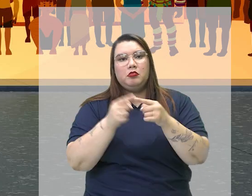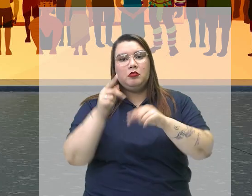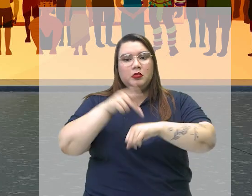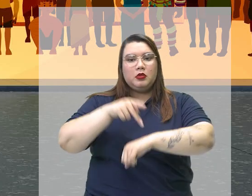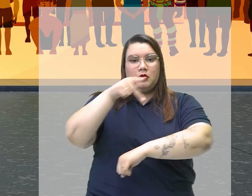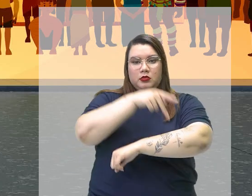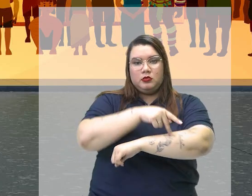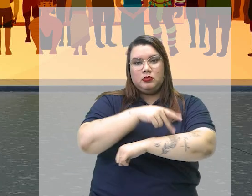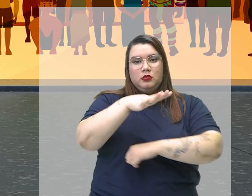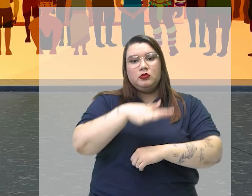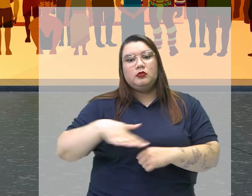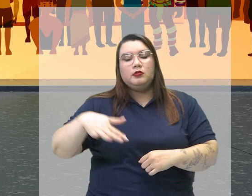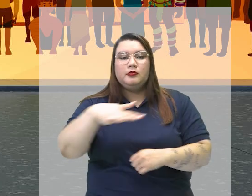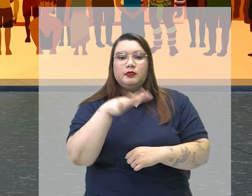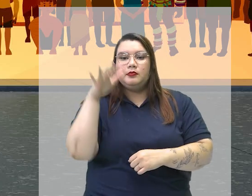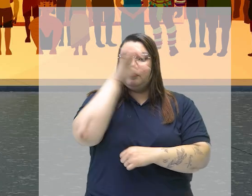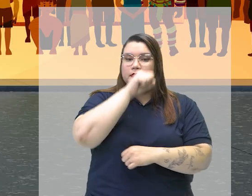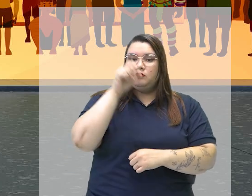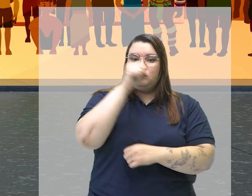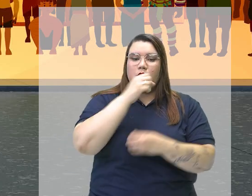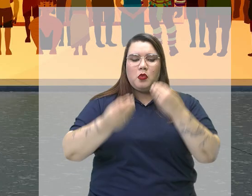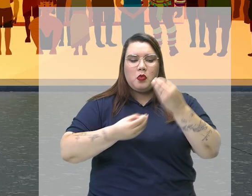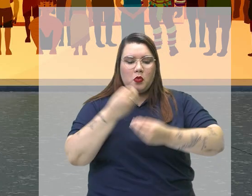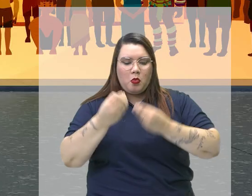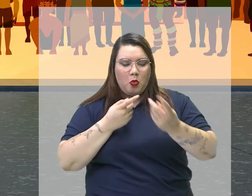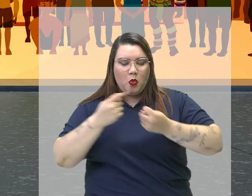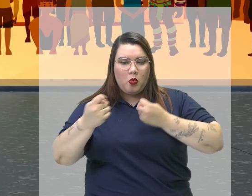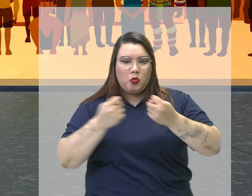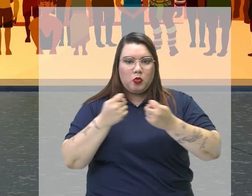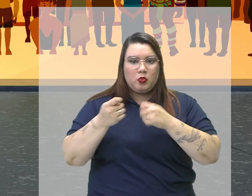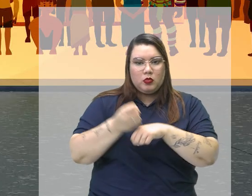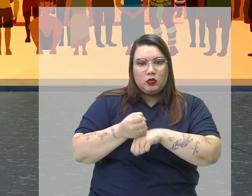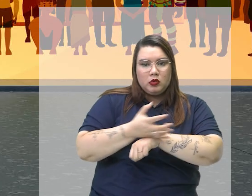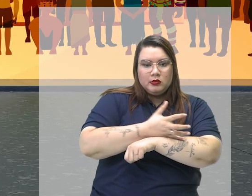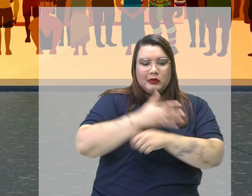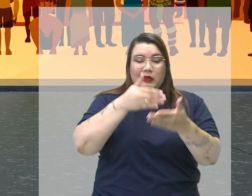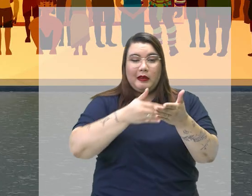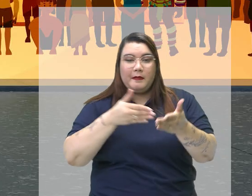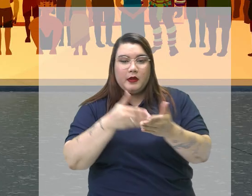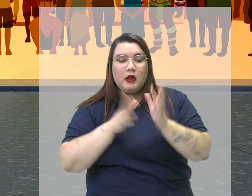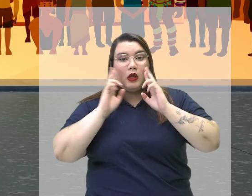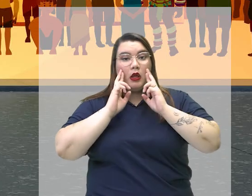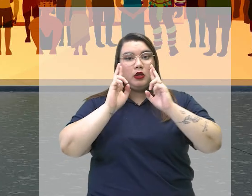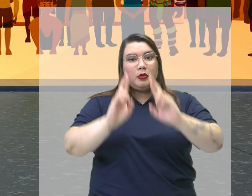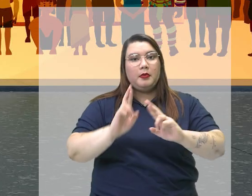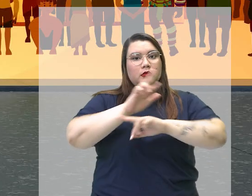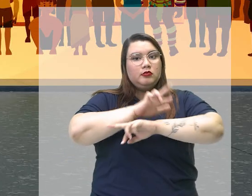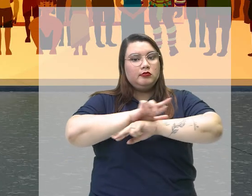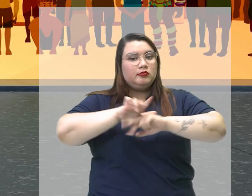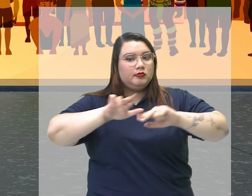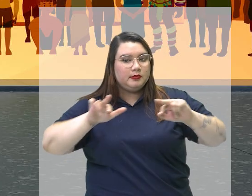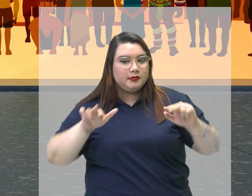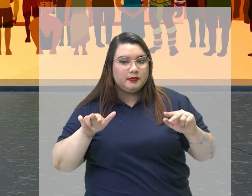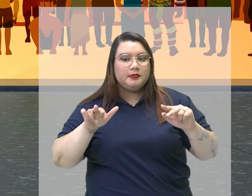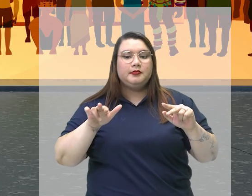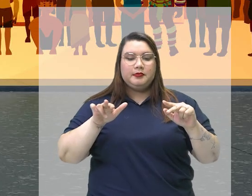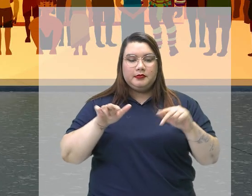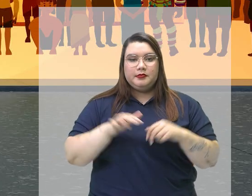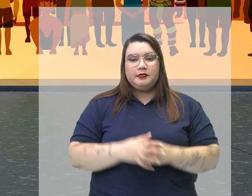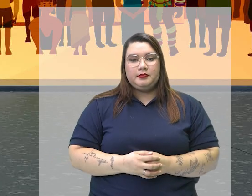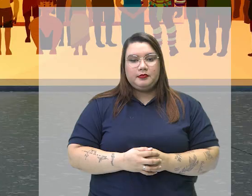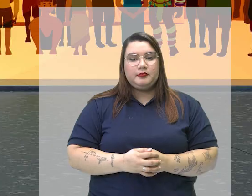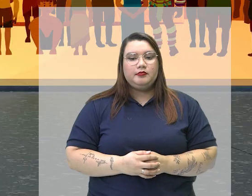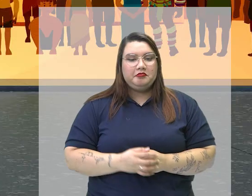é simbólico e pedagógico, um espaço para aprender a lidar com emoções, limites e respeito